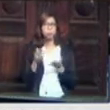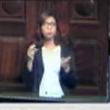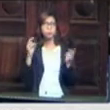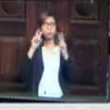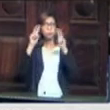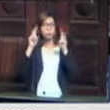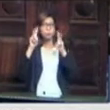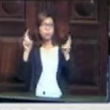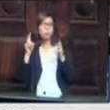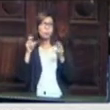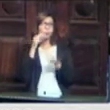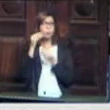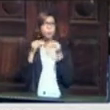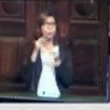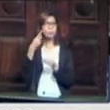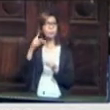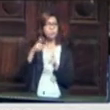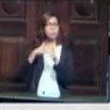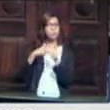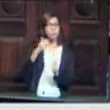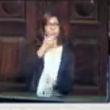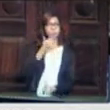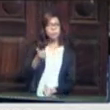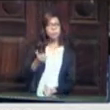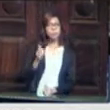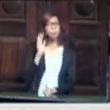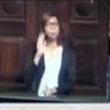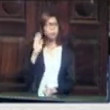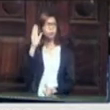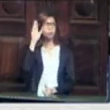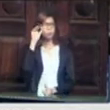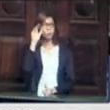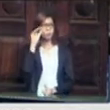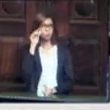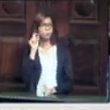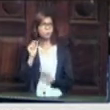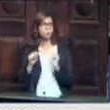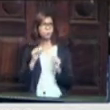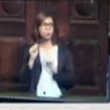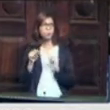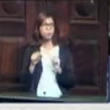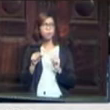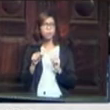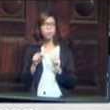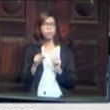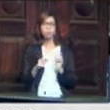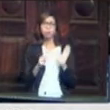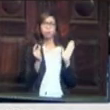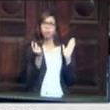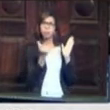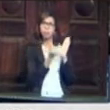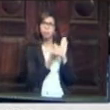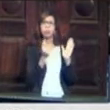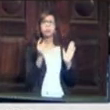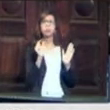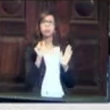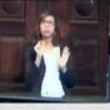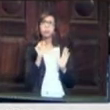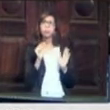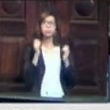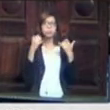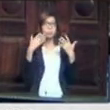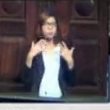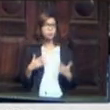da anistia e que coisa curiosa, se num parágrafo se